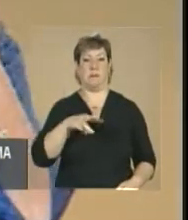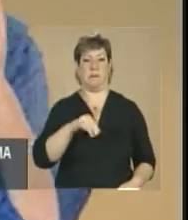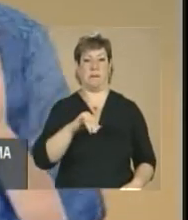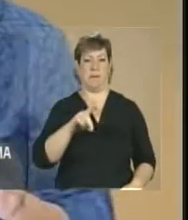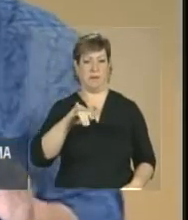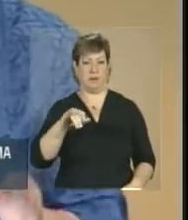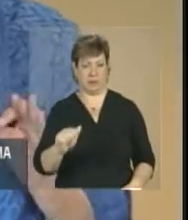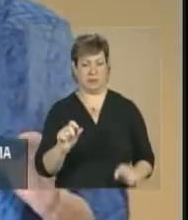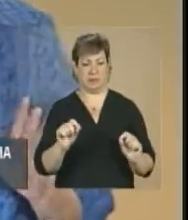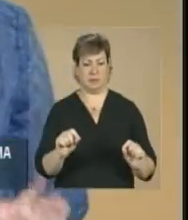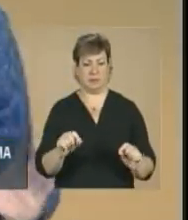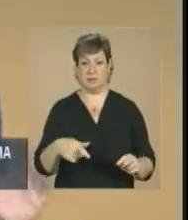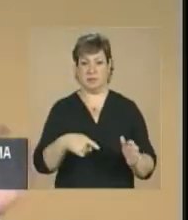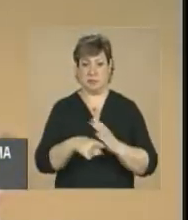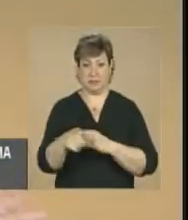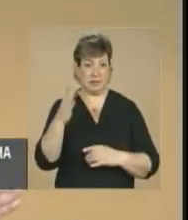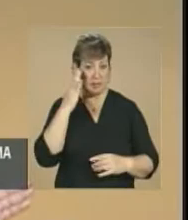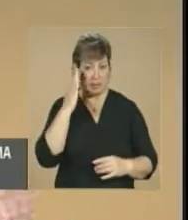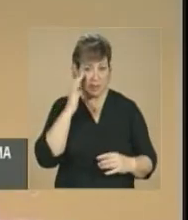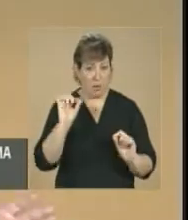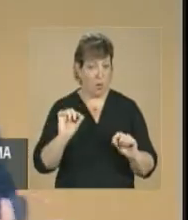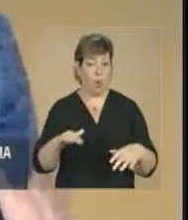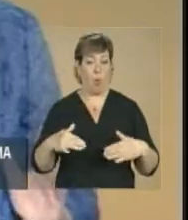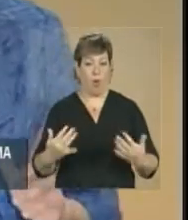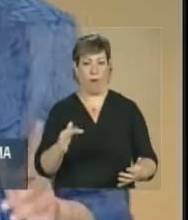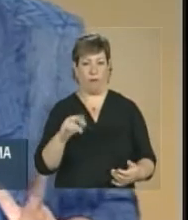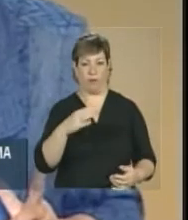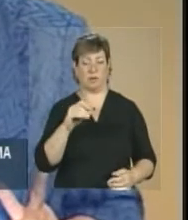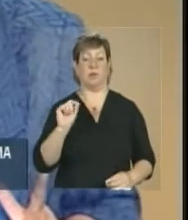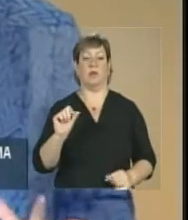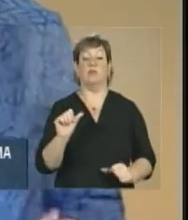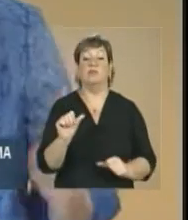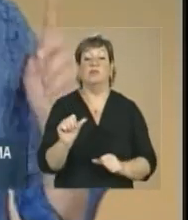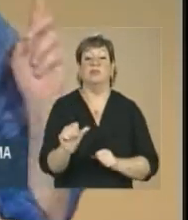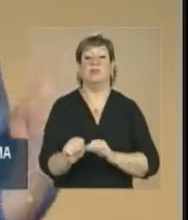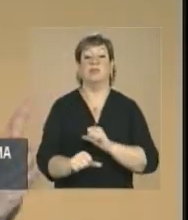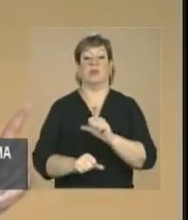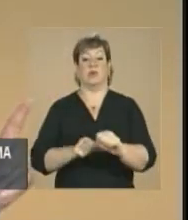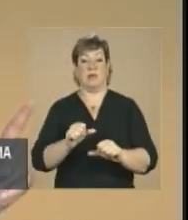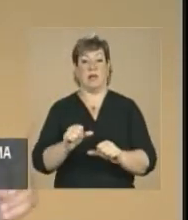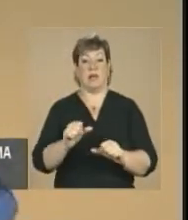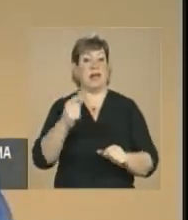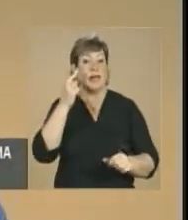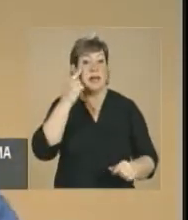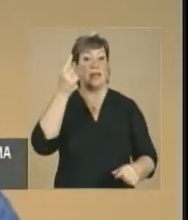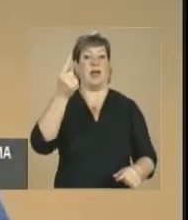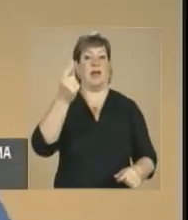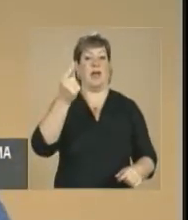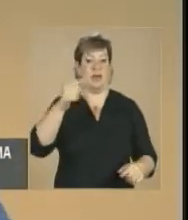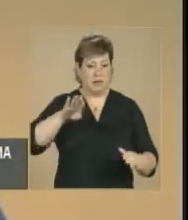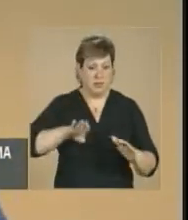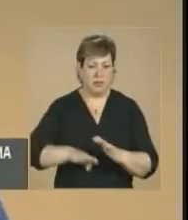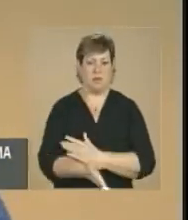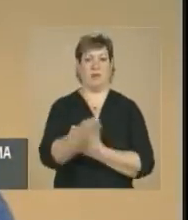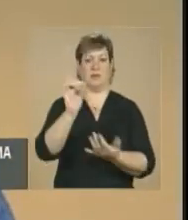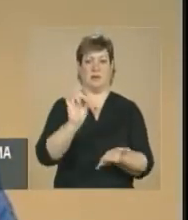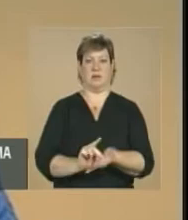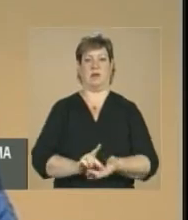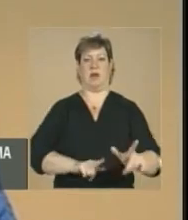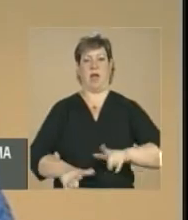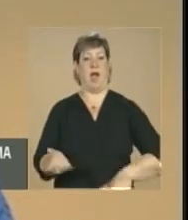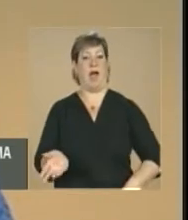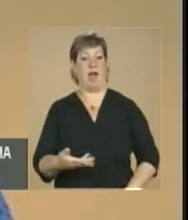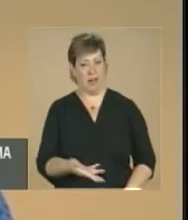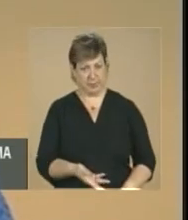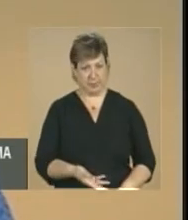Ela dizia o seguinte, sabe qual é a função do Media Lab? É transformar ideias em ação de forma